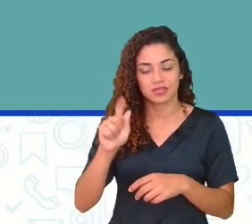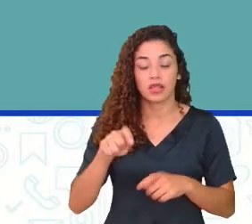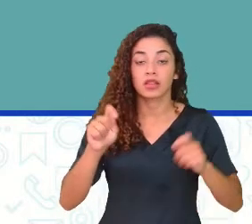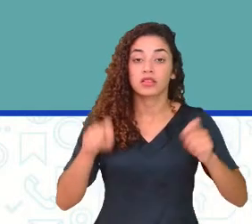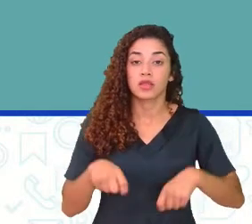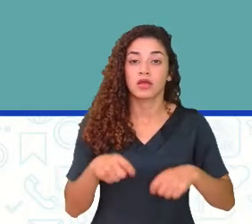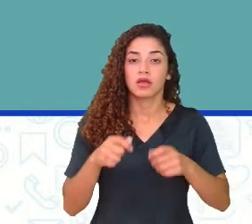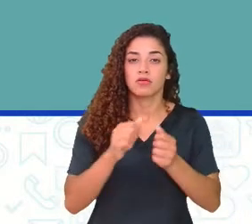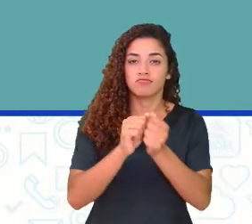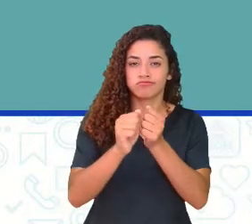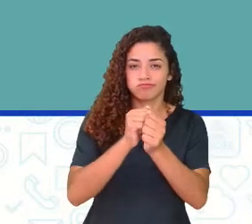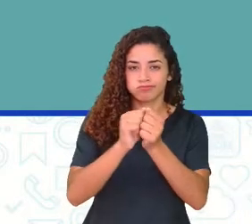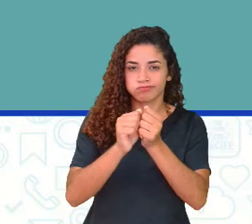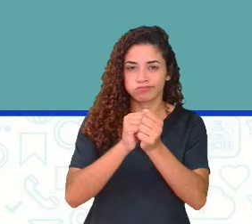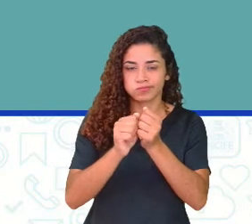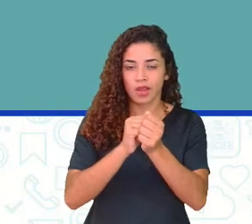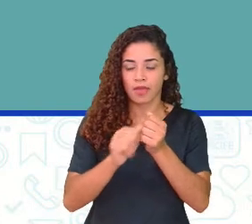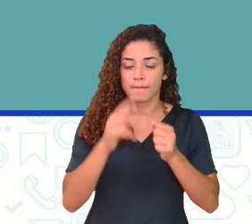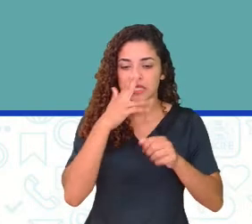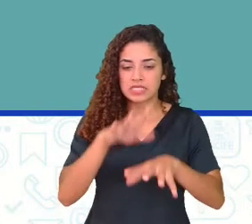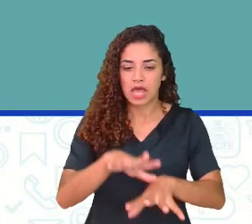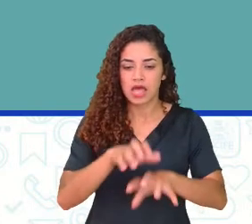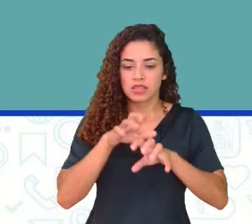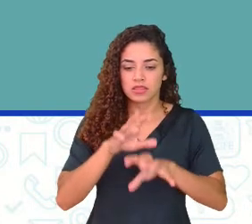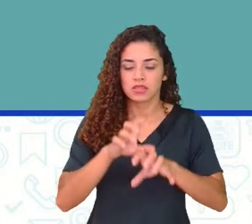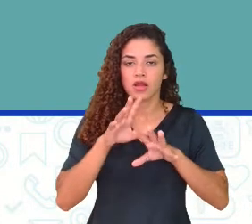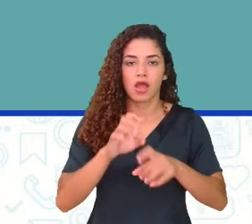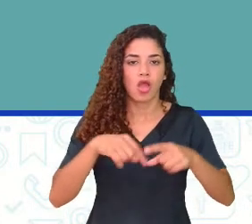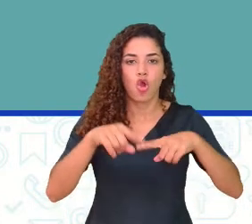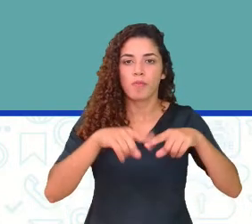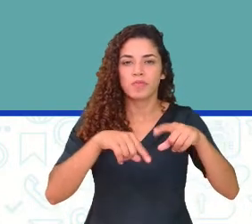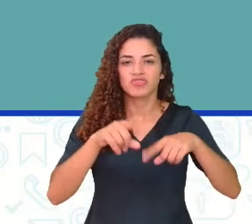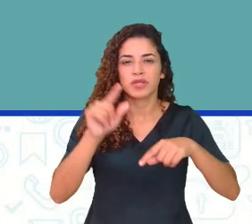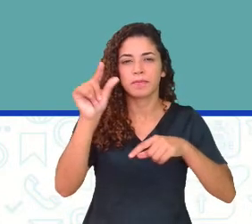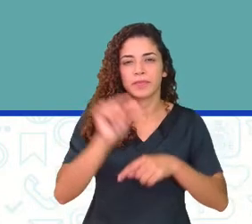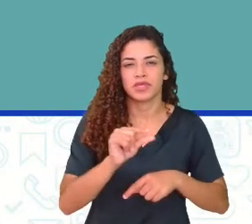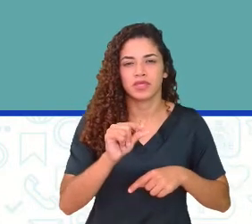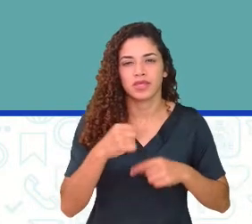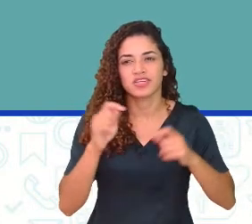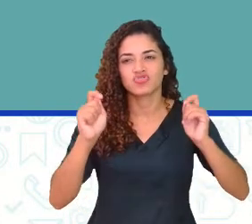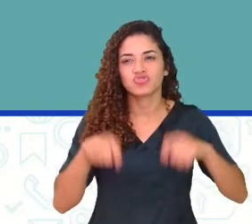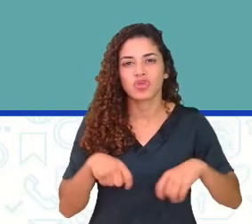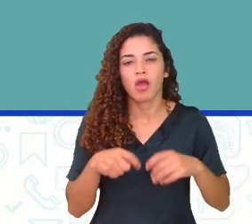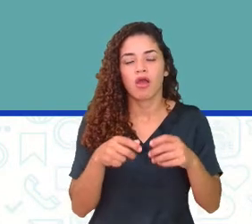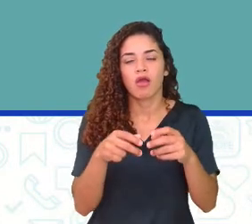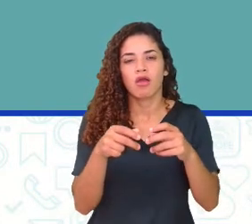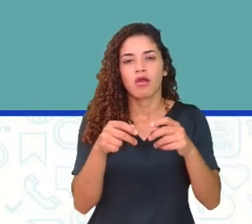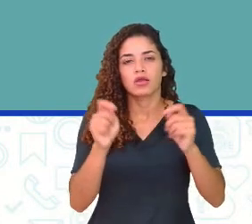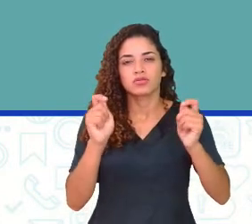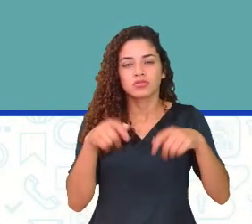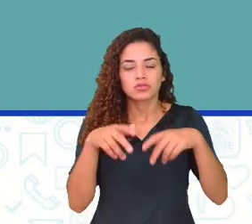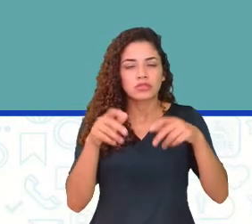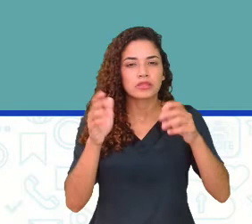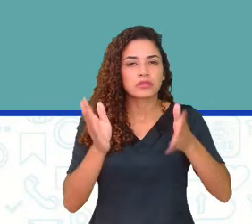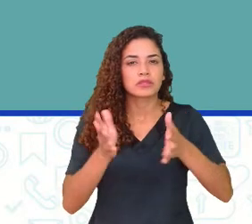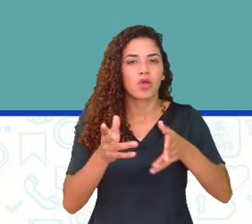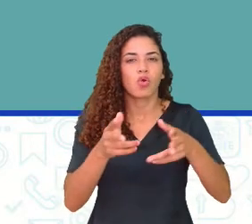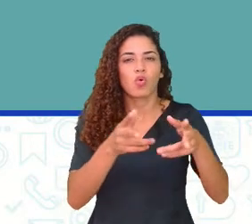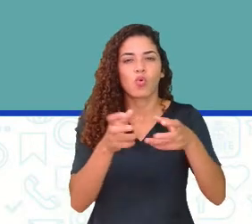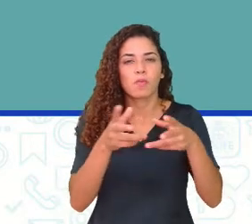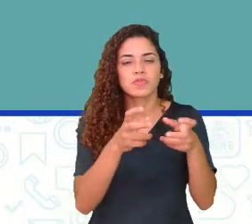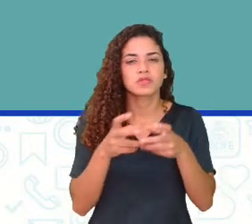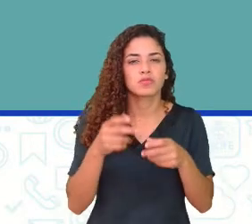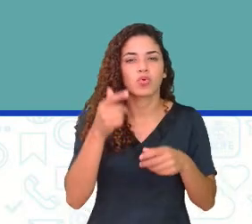pequenos objetos, como folhas secas. Então, daí, ele já teve o primeiro contato. Vejam bem, ele era um filósofo